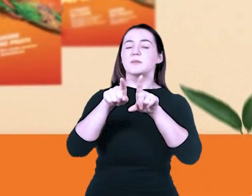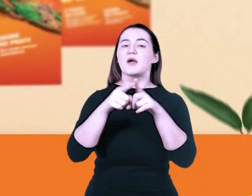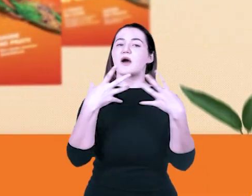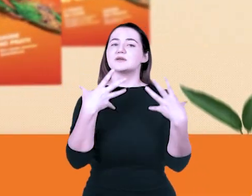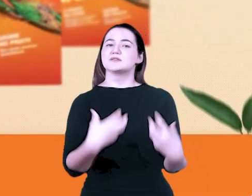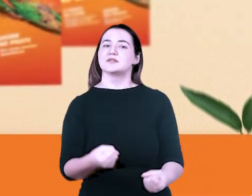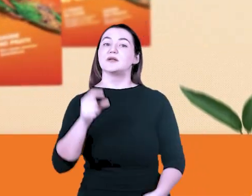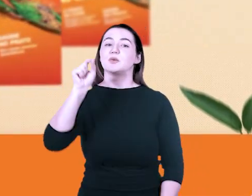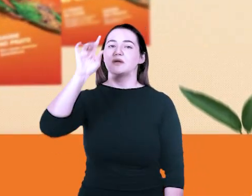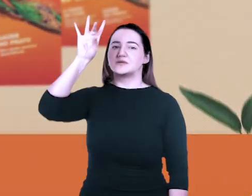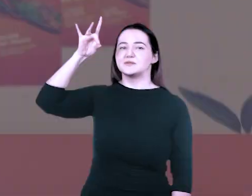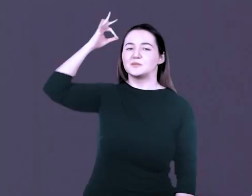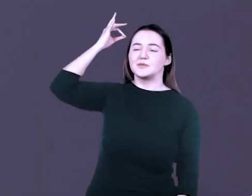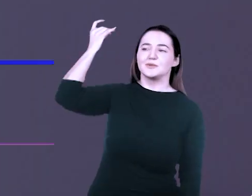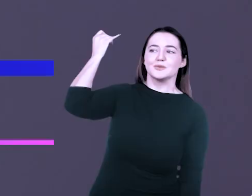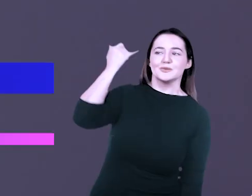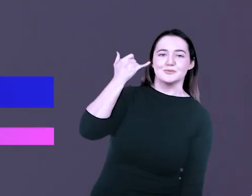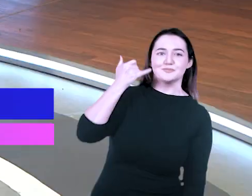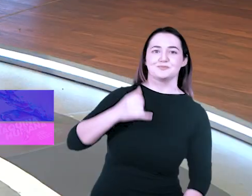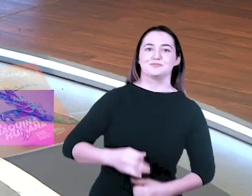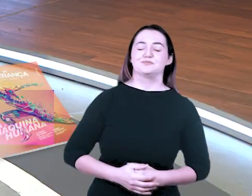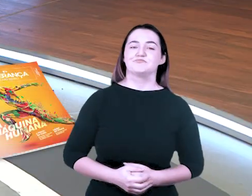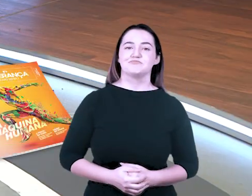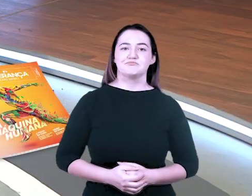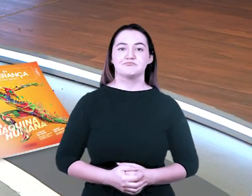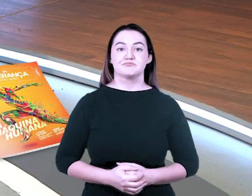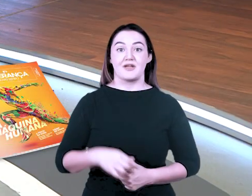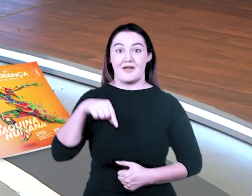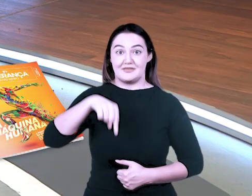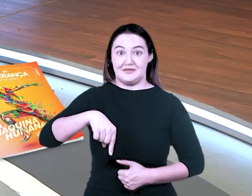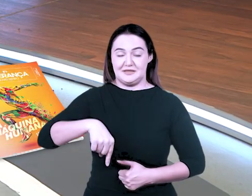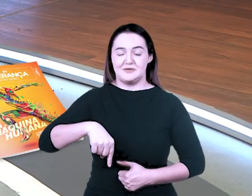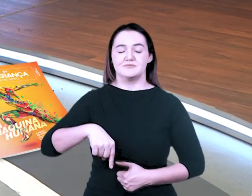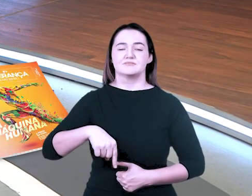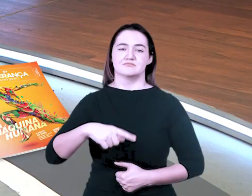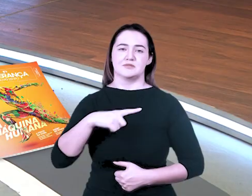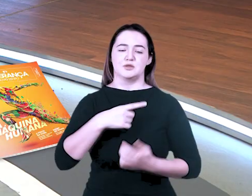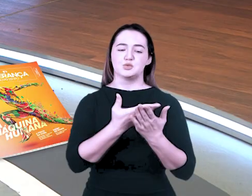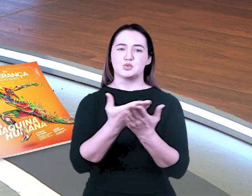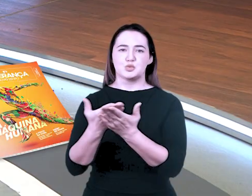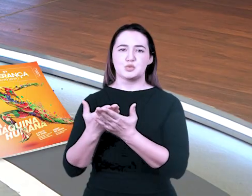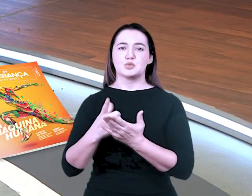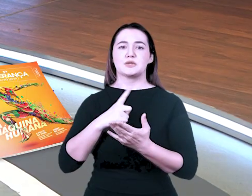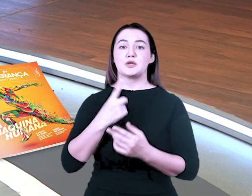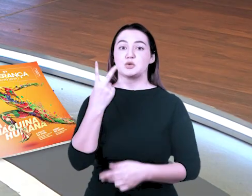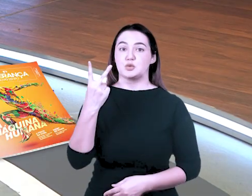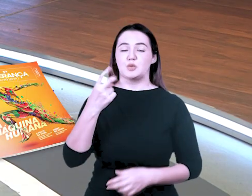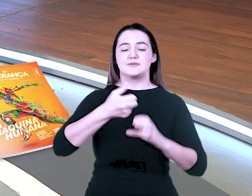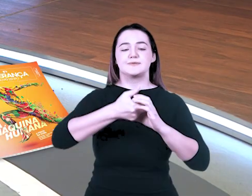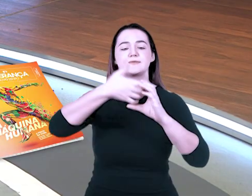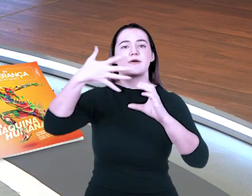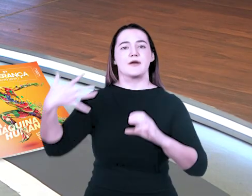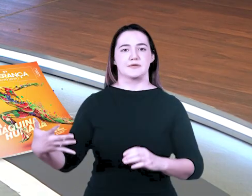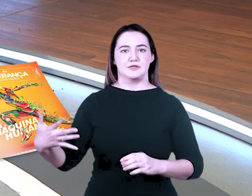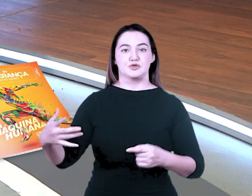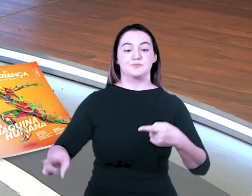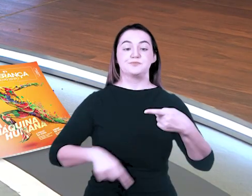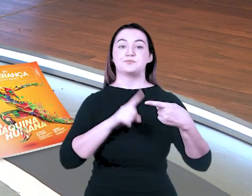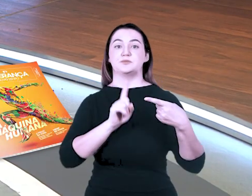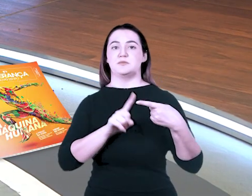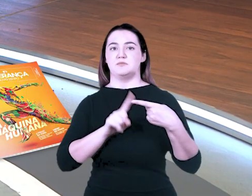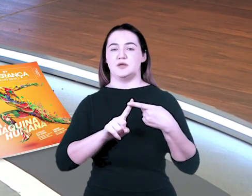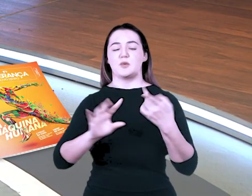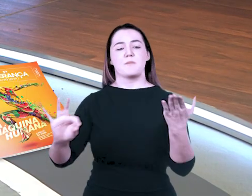ouvir a voz do Senhor. A escola bíblica do Novo Tempo, ela tem duas características. A primeira é que